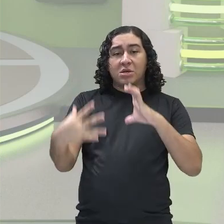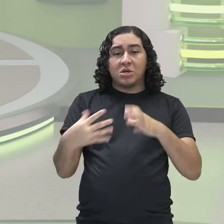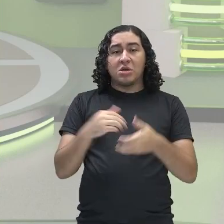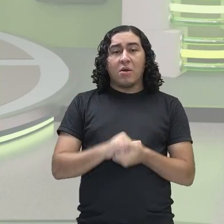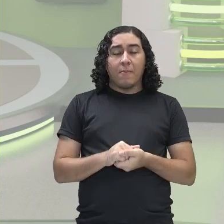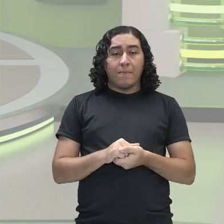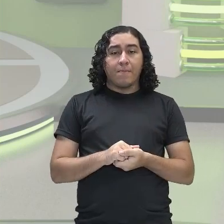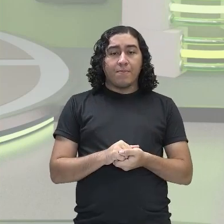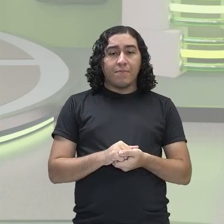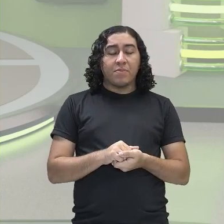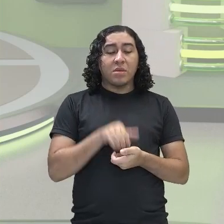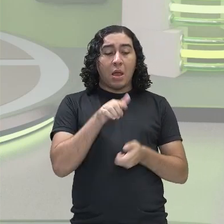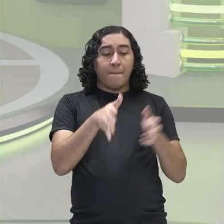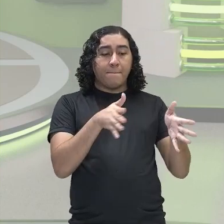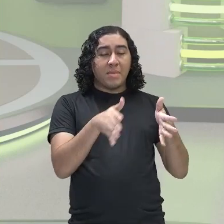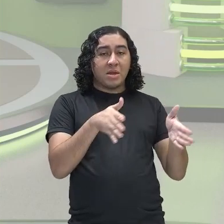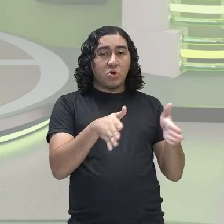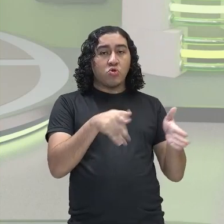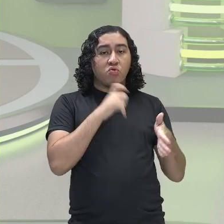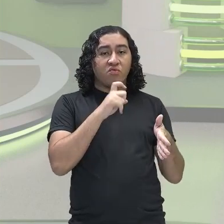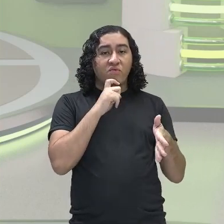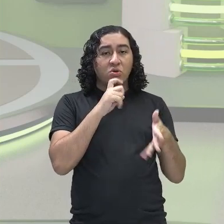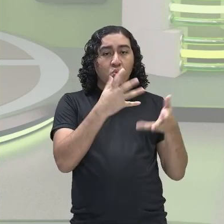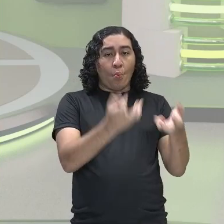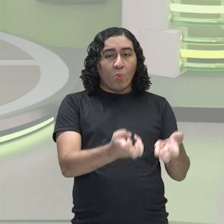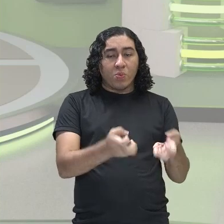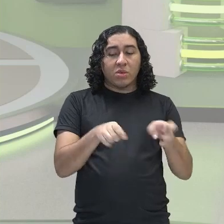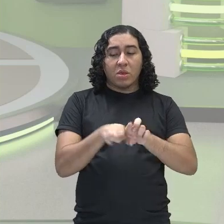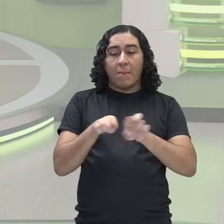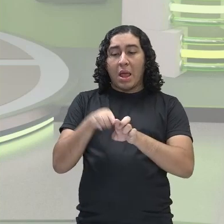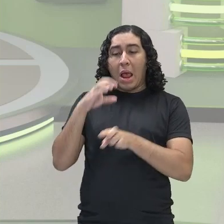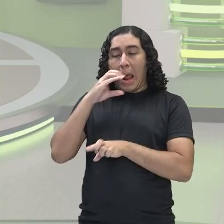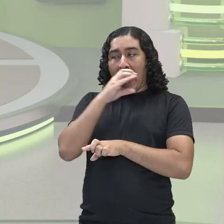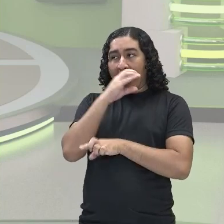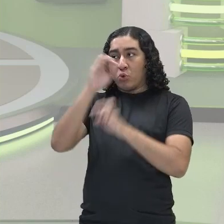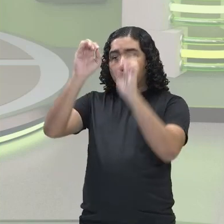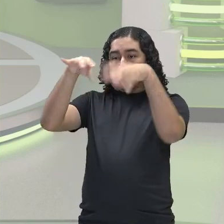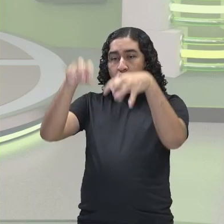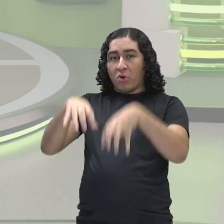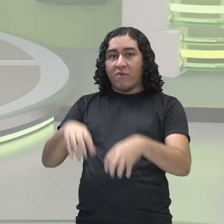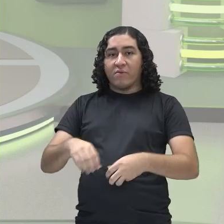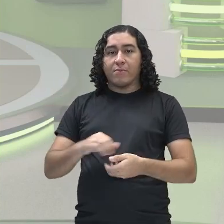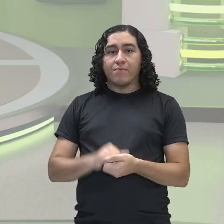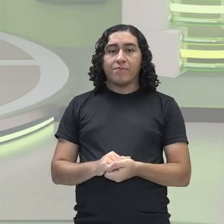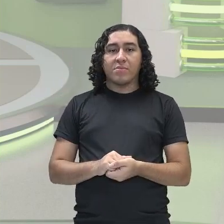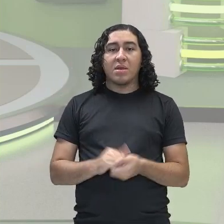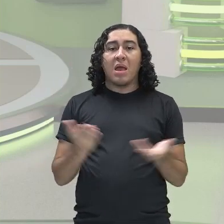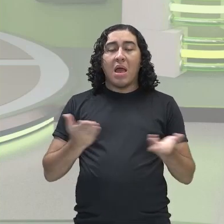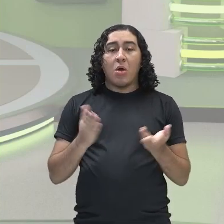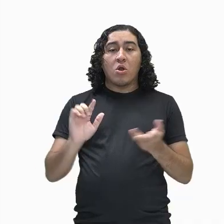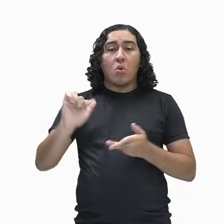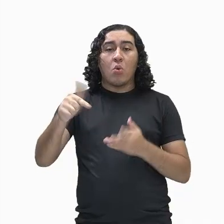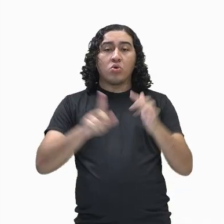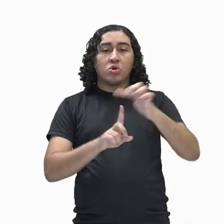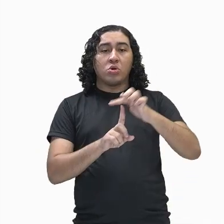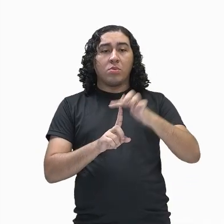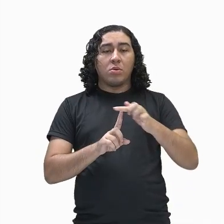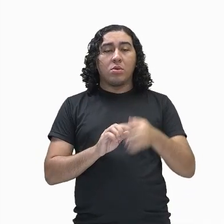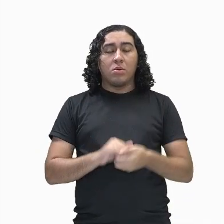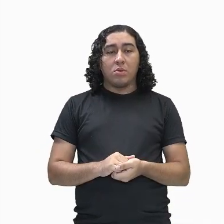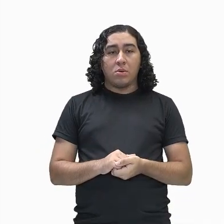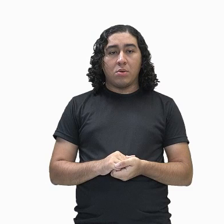seco e o verão bastante chuvoso. E aí vamos observar quanto à fauna e à flora do